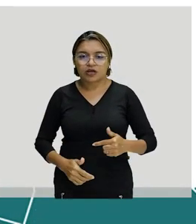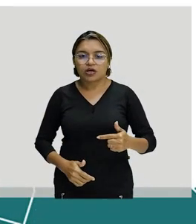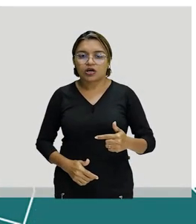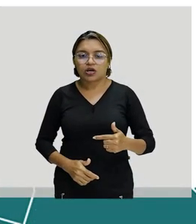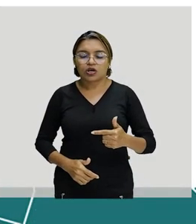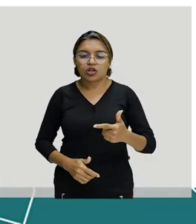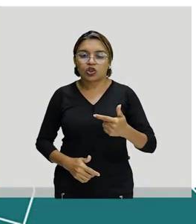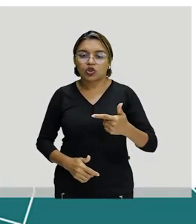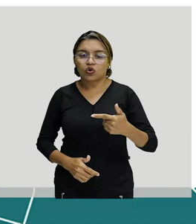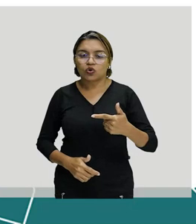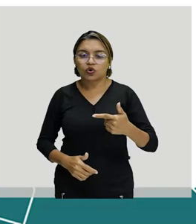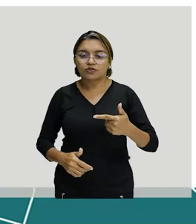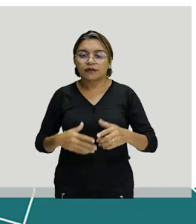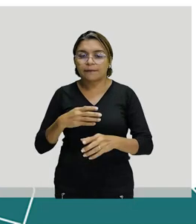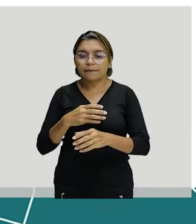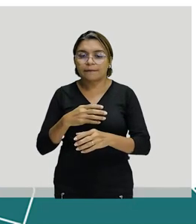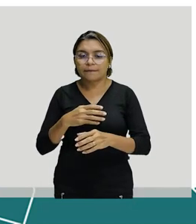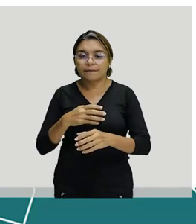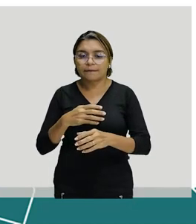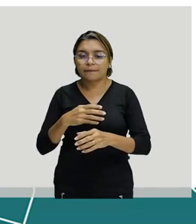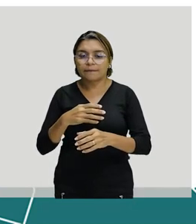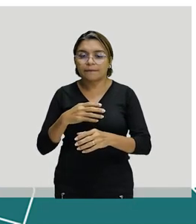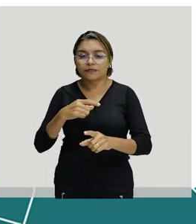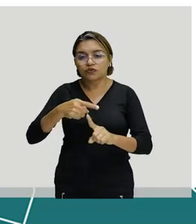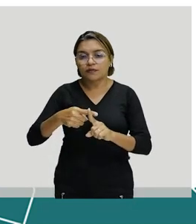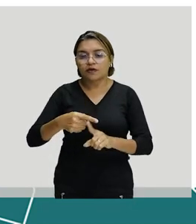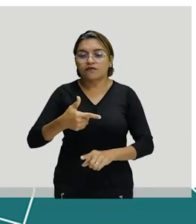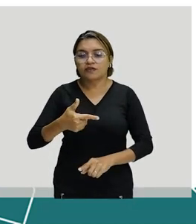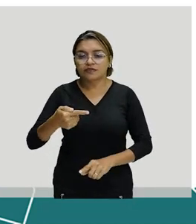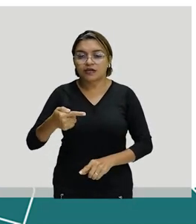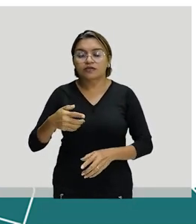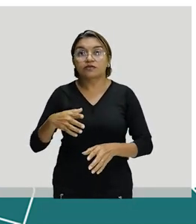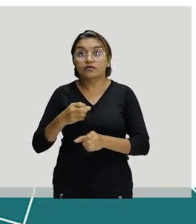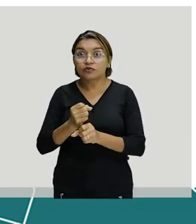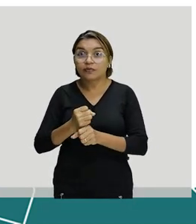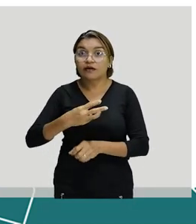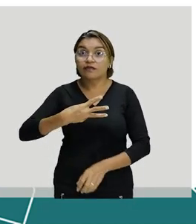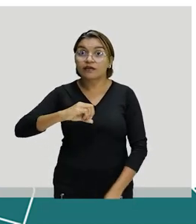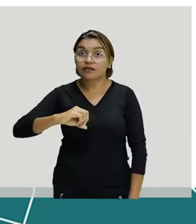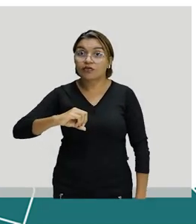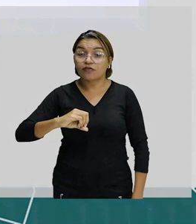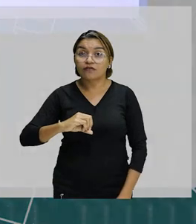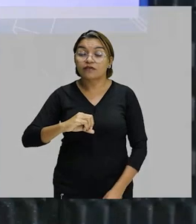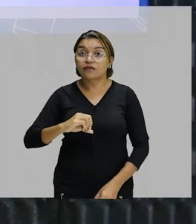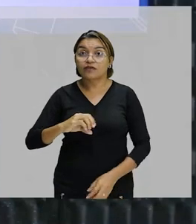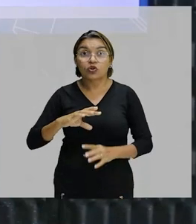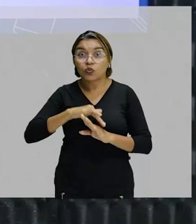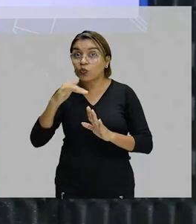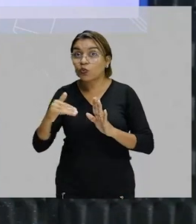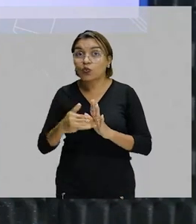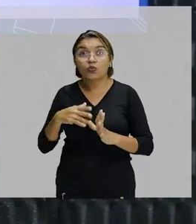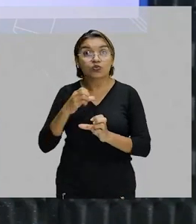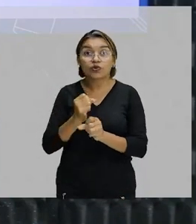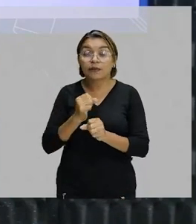somou também deu 39 e por fim o 17 mais o 22 também nessa soma dá 39